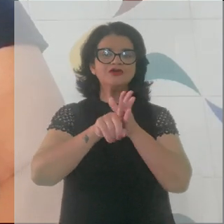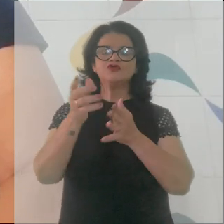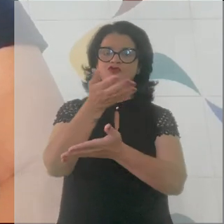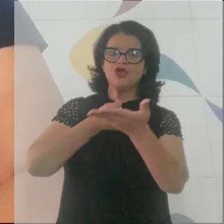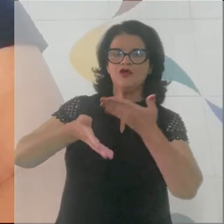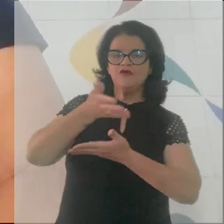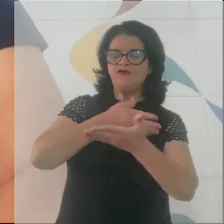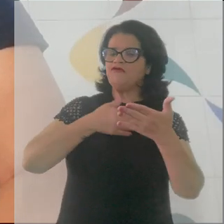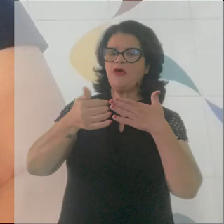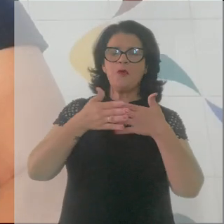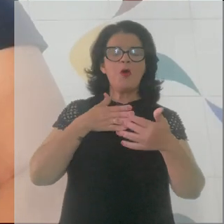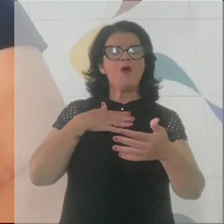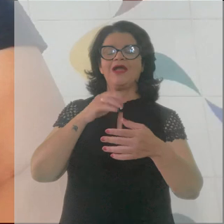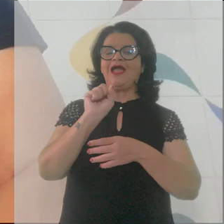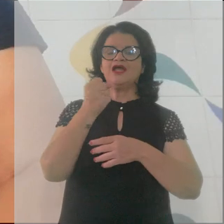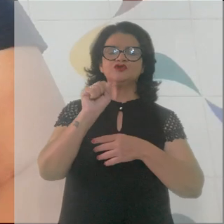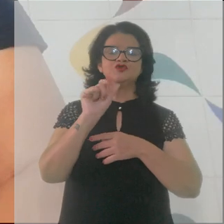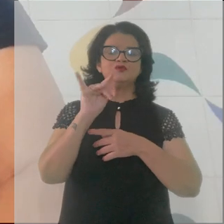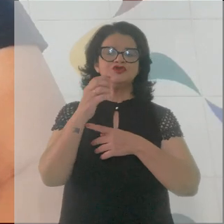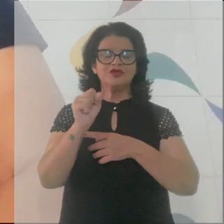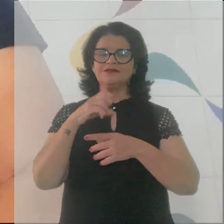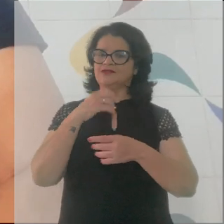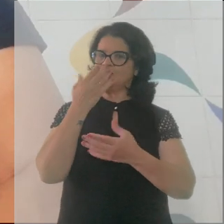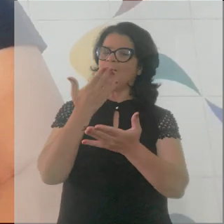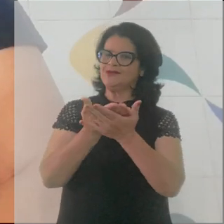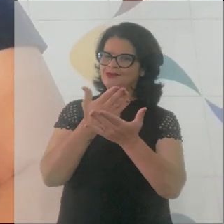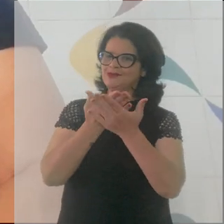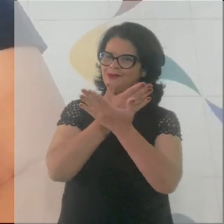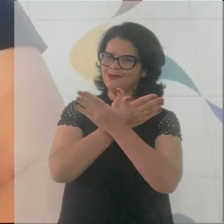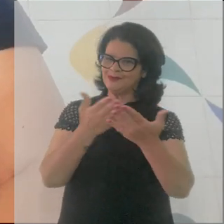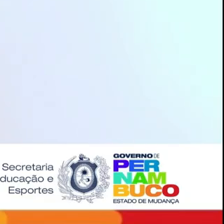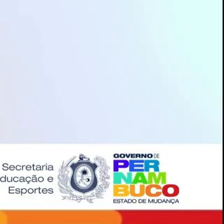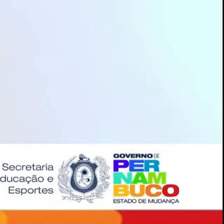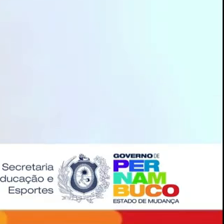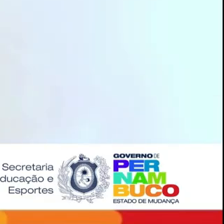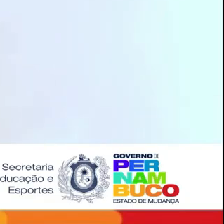questões que envolvam qualquer uma dessas substâncias. Bons estudos!